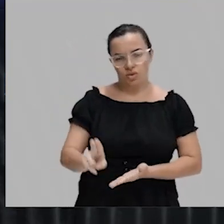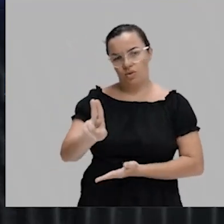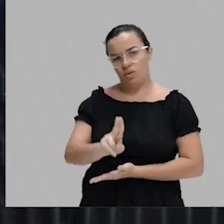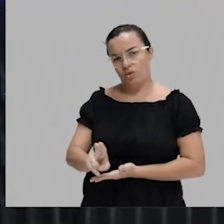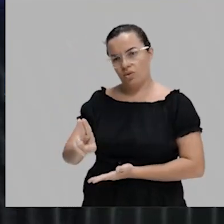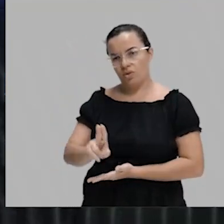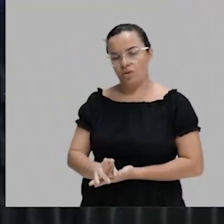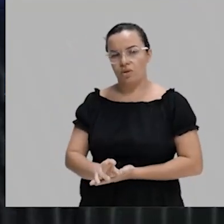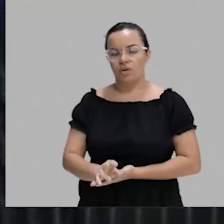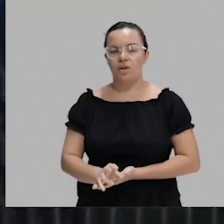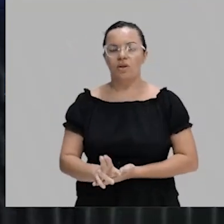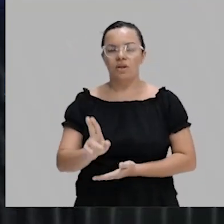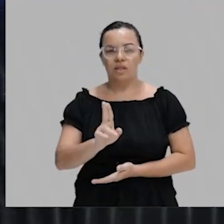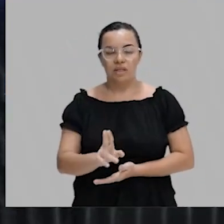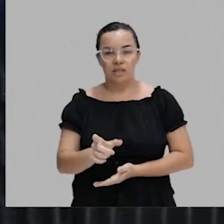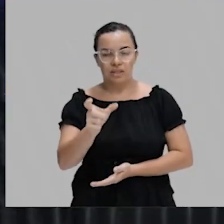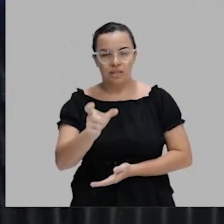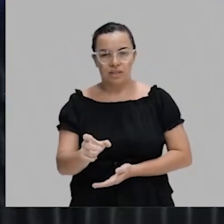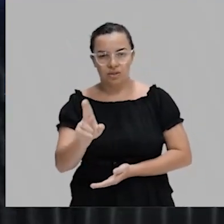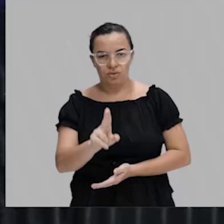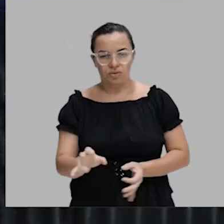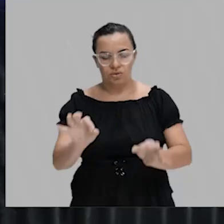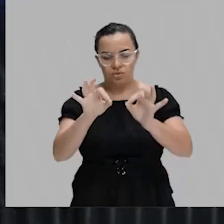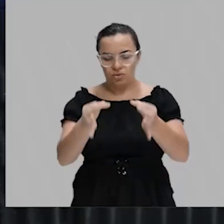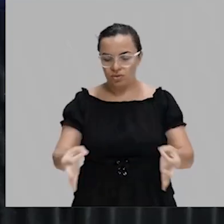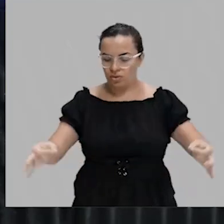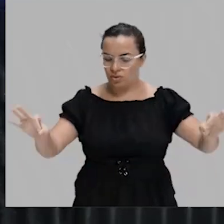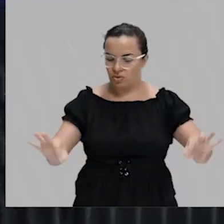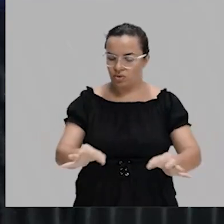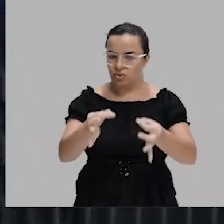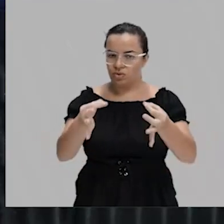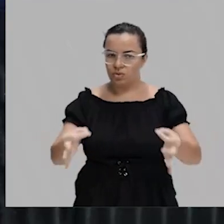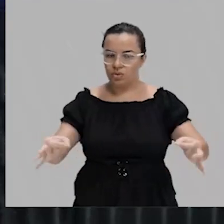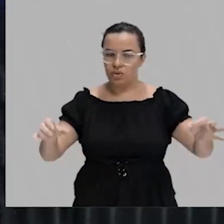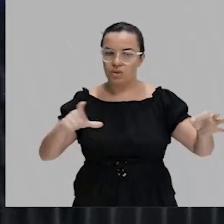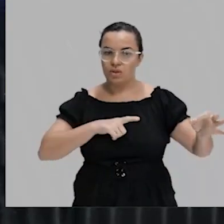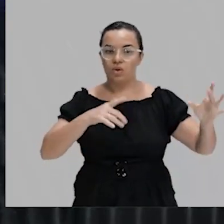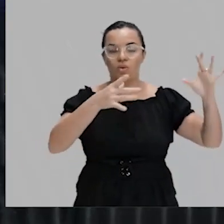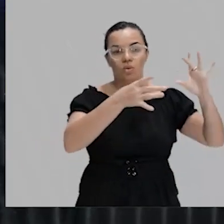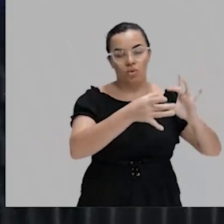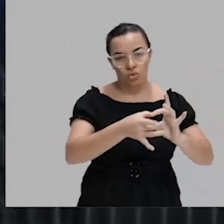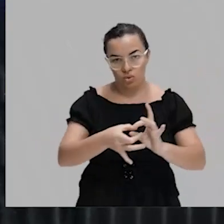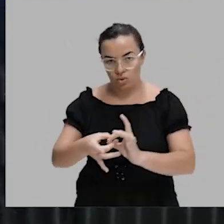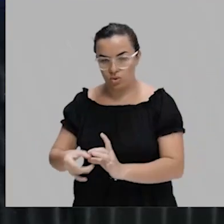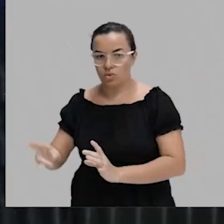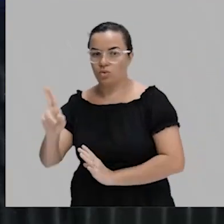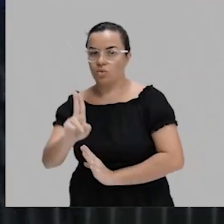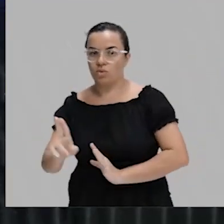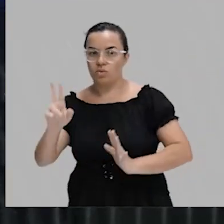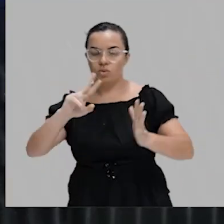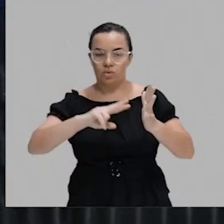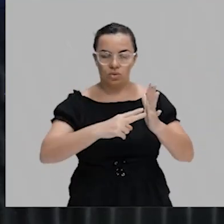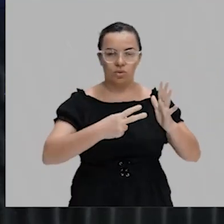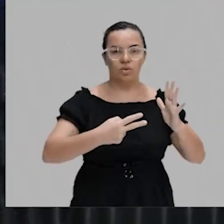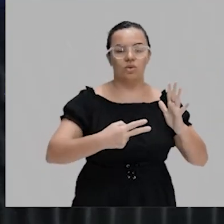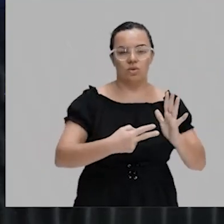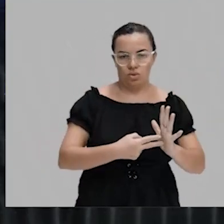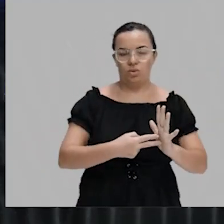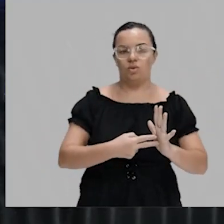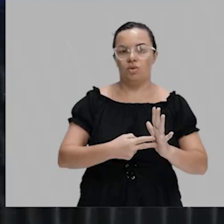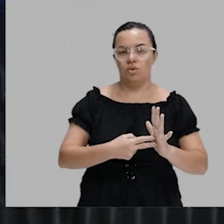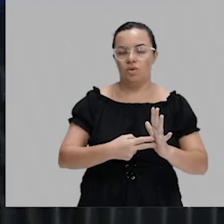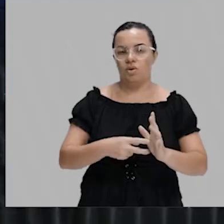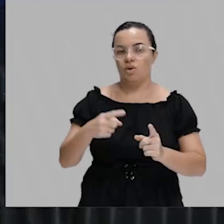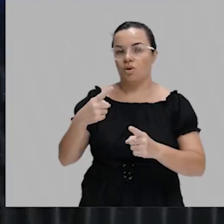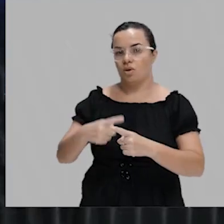assim, né, aleatoriamente, tem um compasso, tem um significado que os músicos